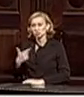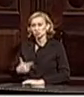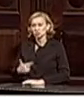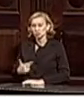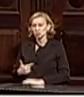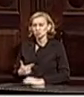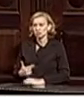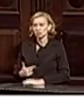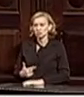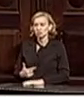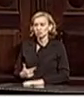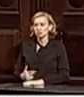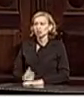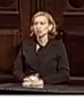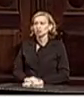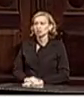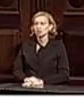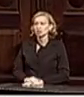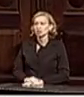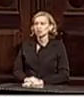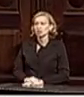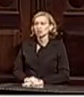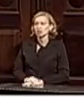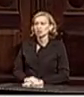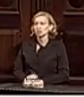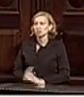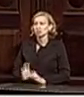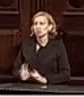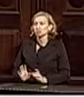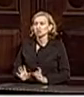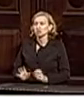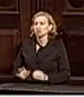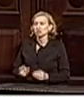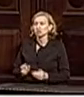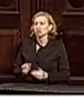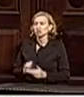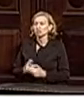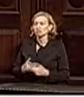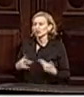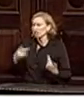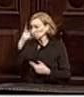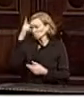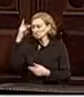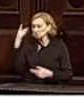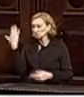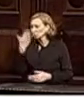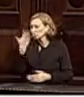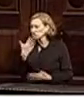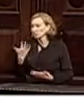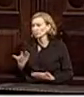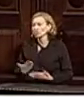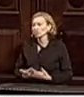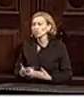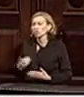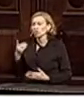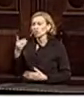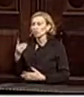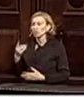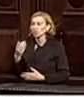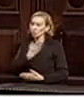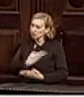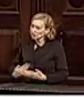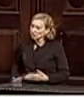causa deste tema passou despercebido por todos. O governador